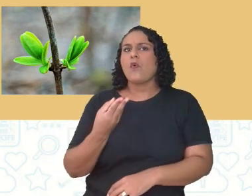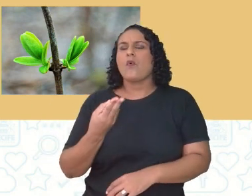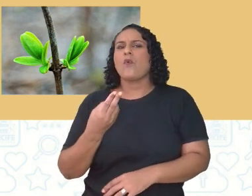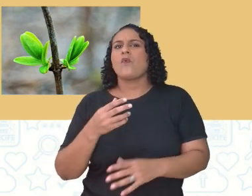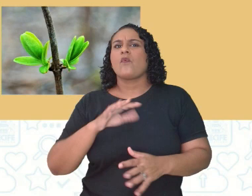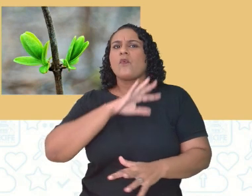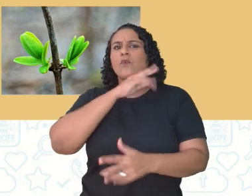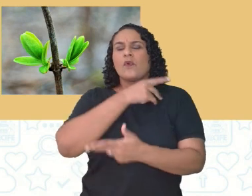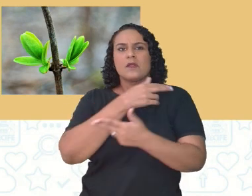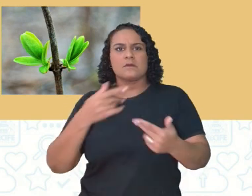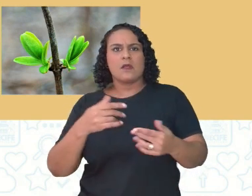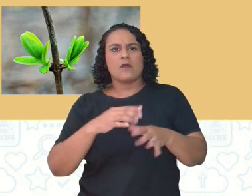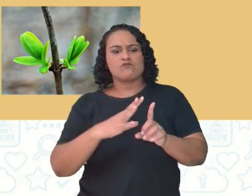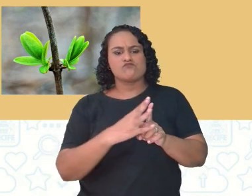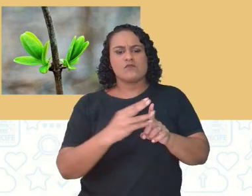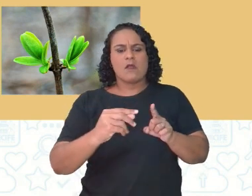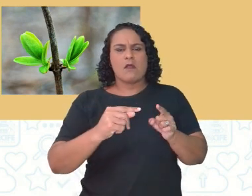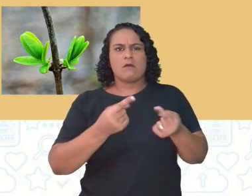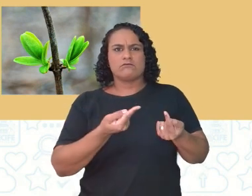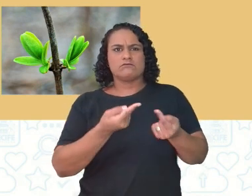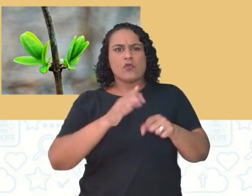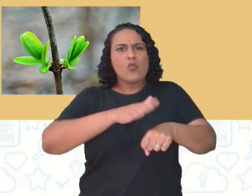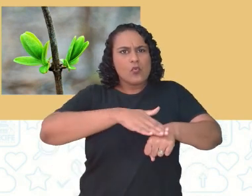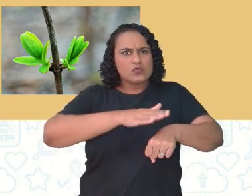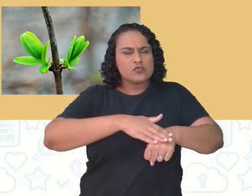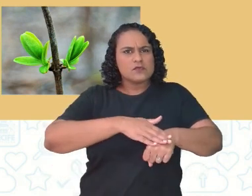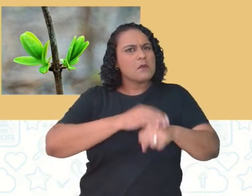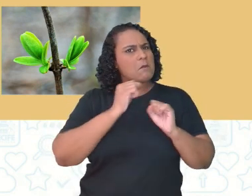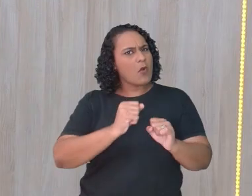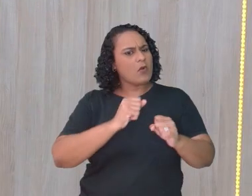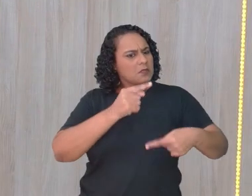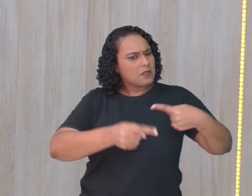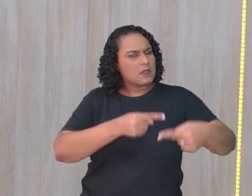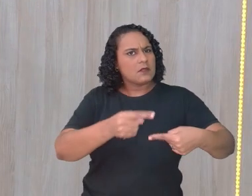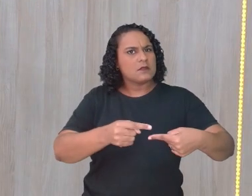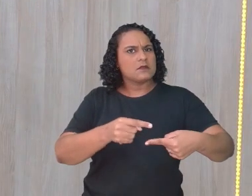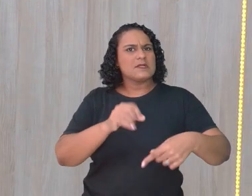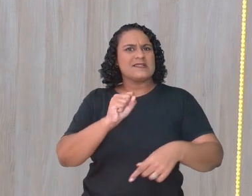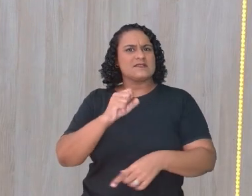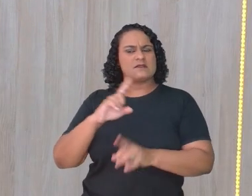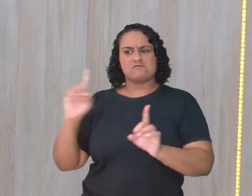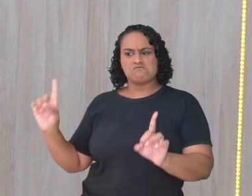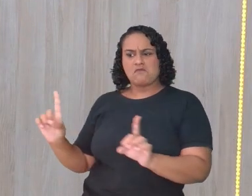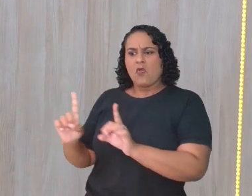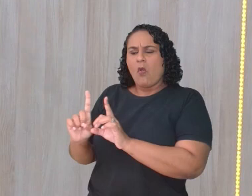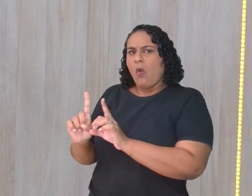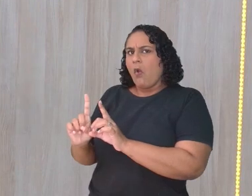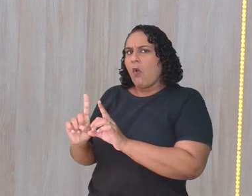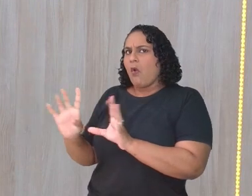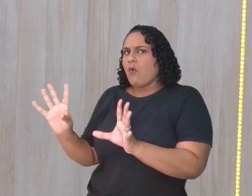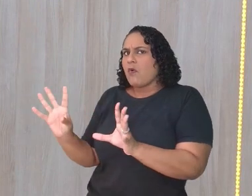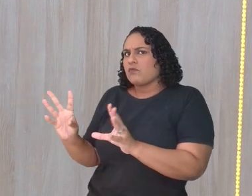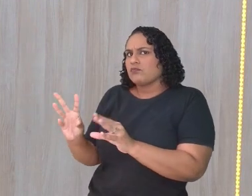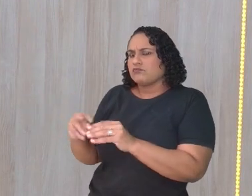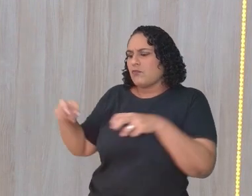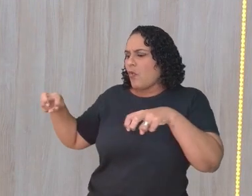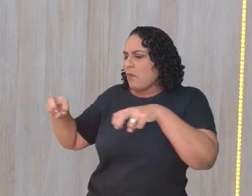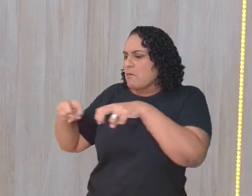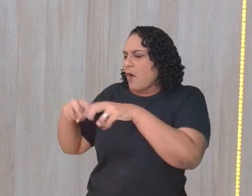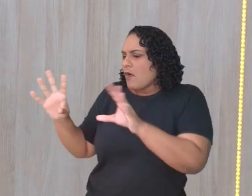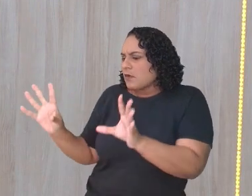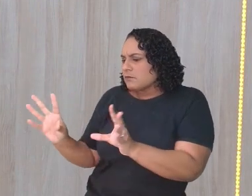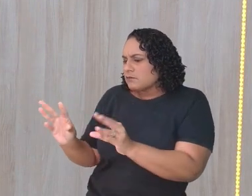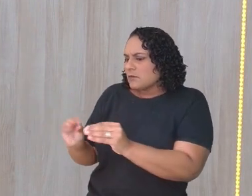reproduzir sem ocorrer uma interação com ovos, espermatozoides e sozinho ele se reproduz, sozinho